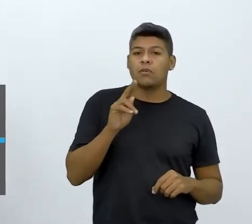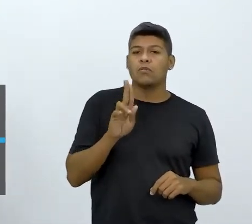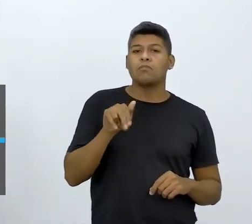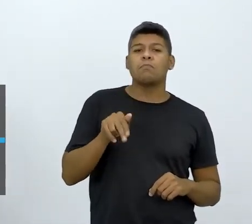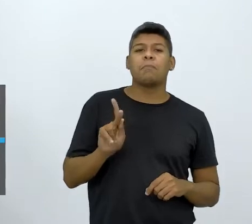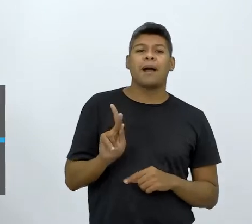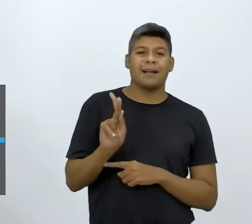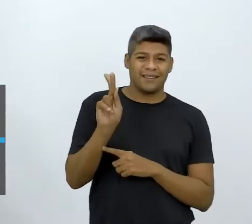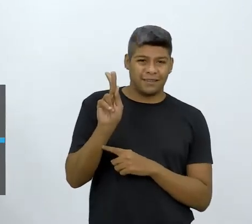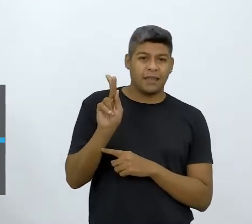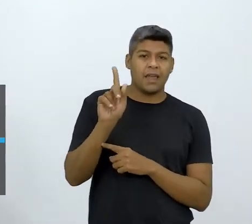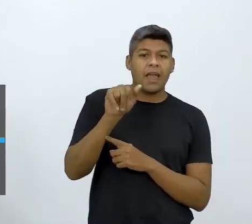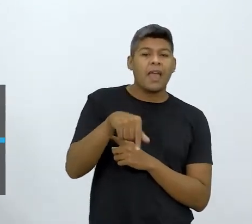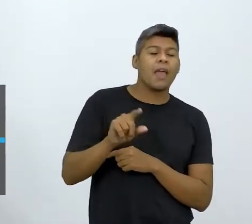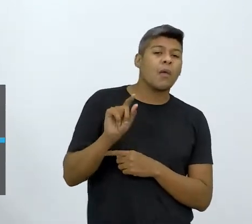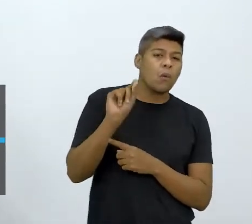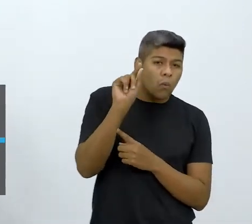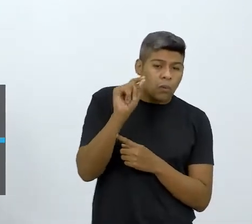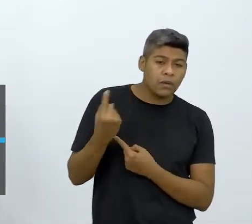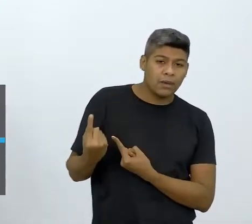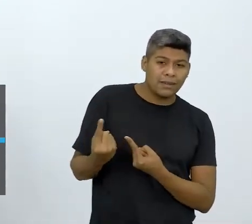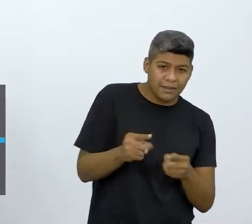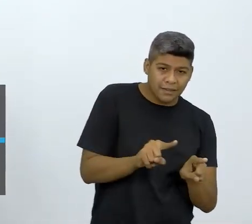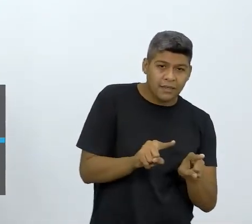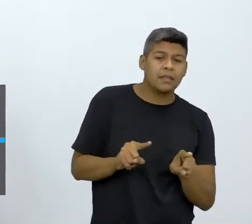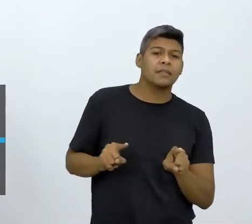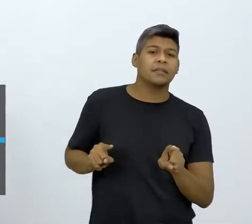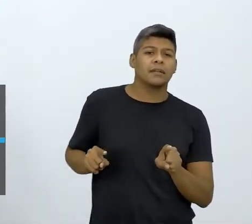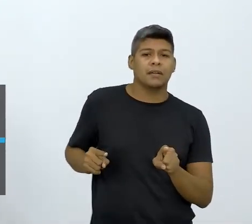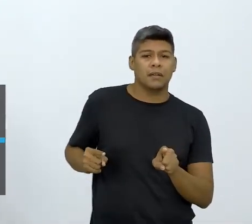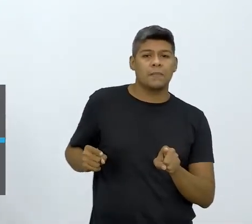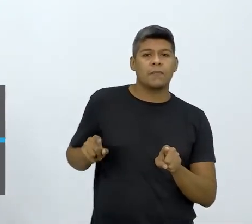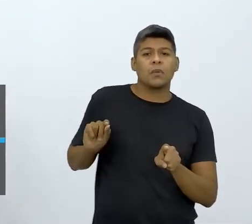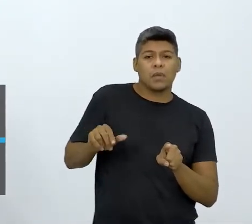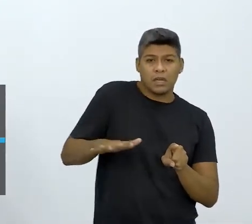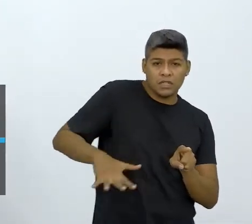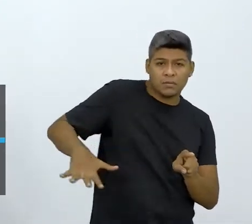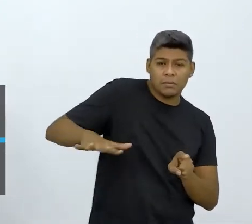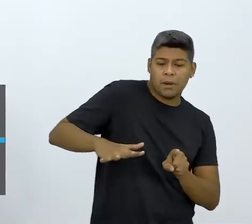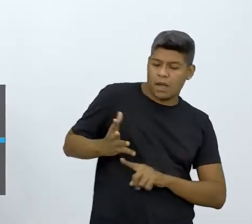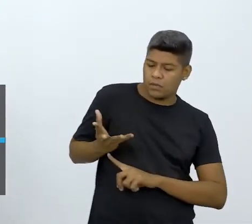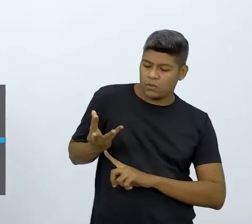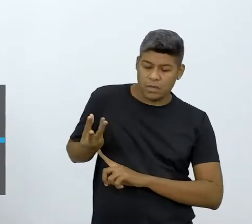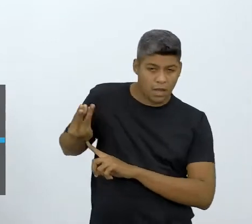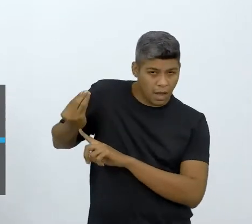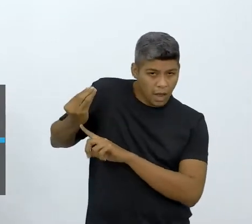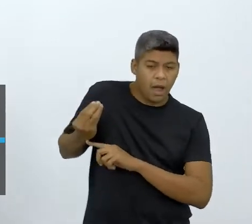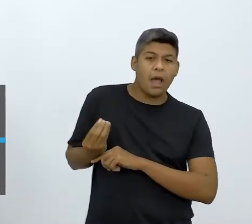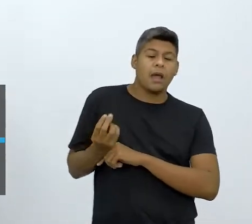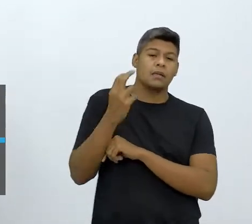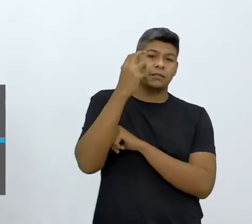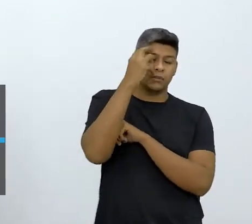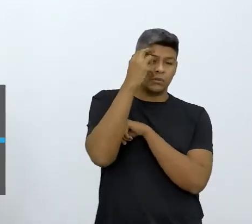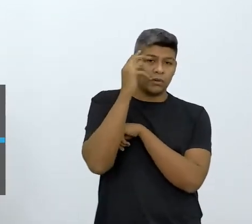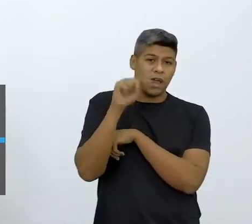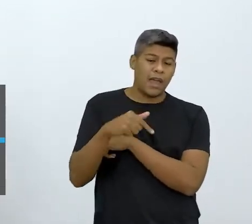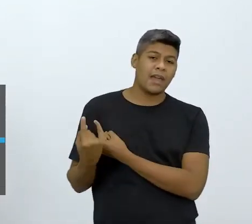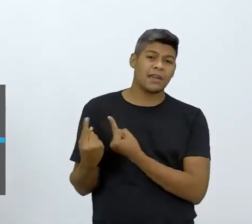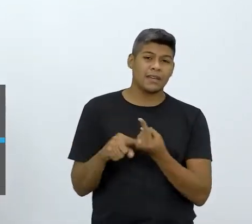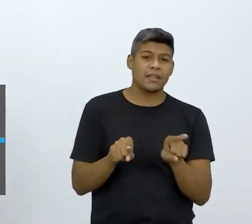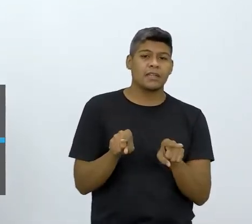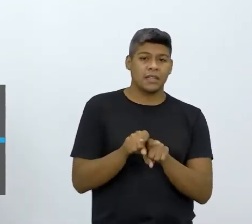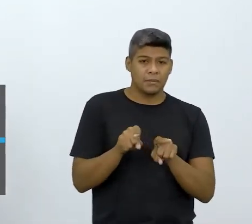Também é uma super crítica aos espaços artísticos e culturais, uma crítica também